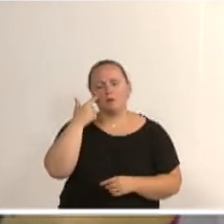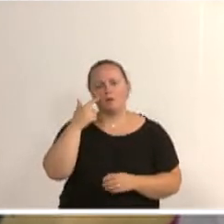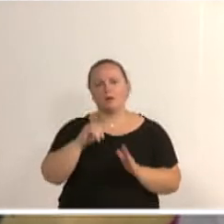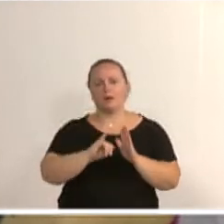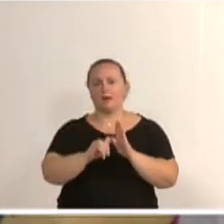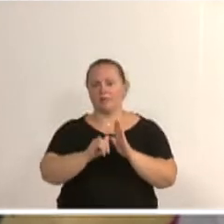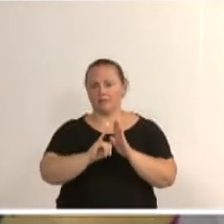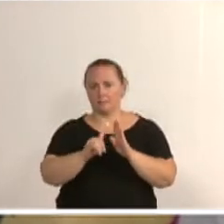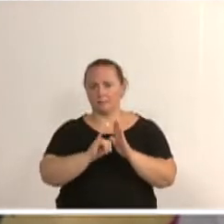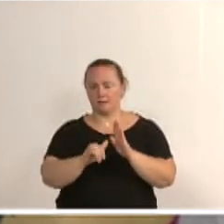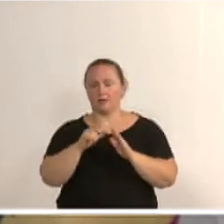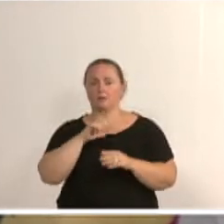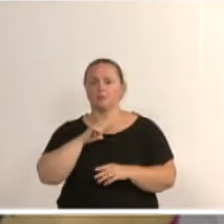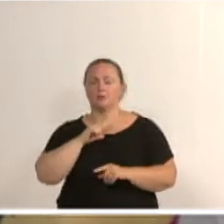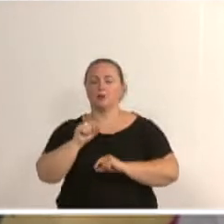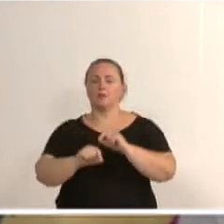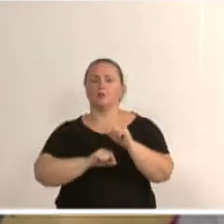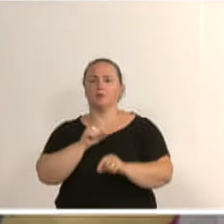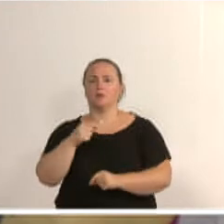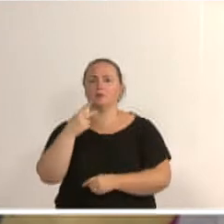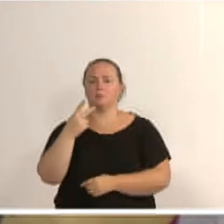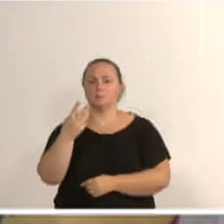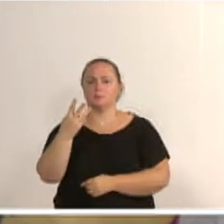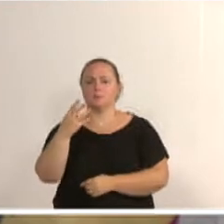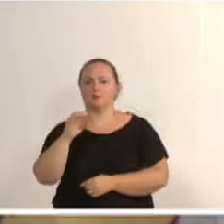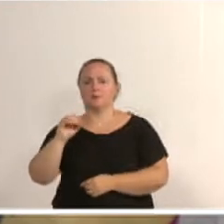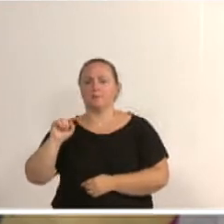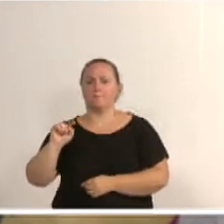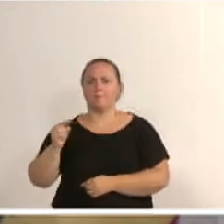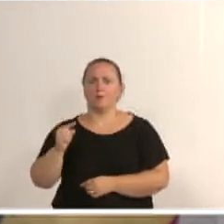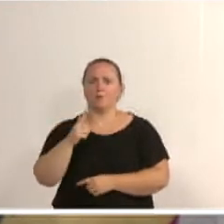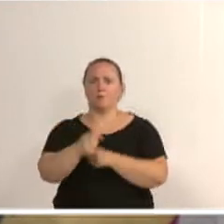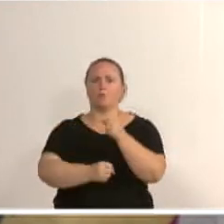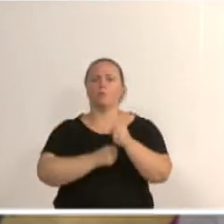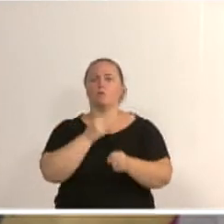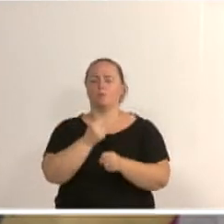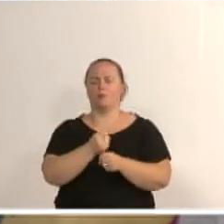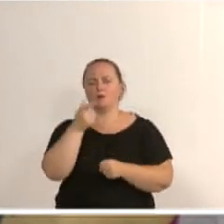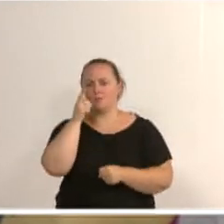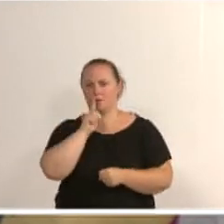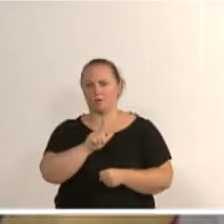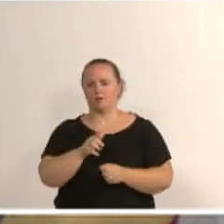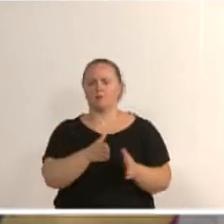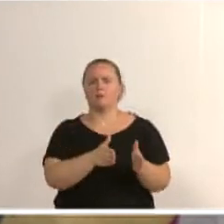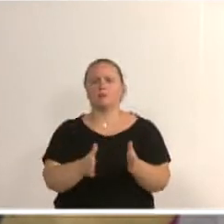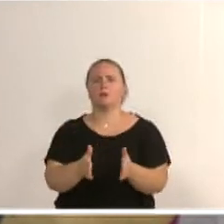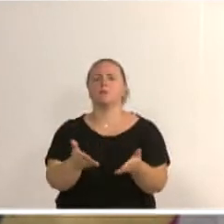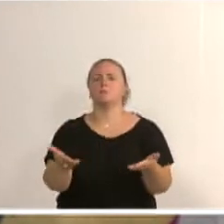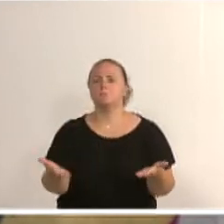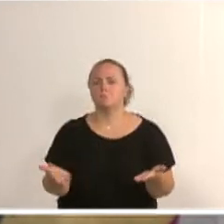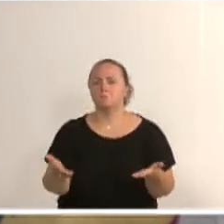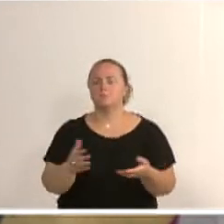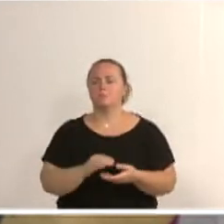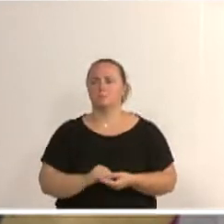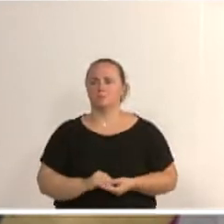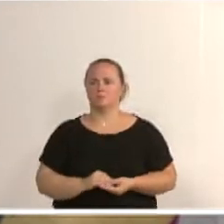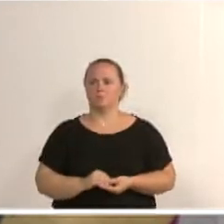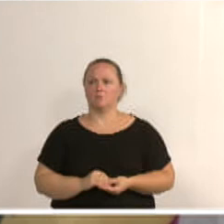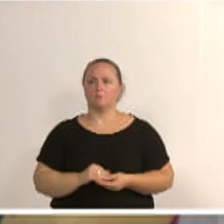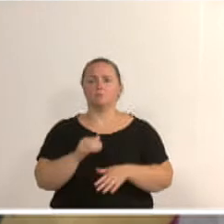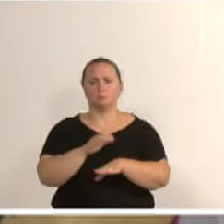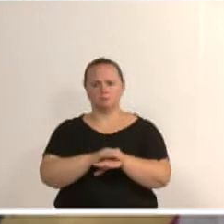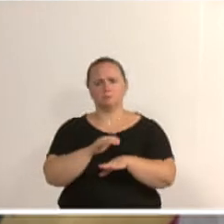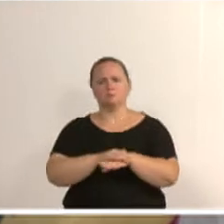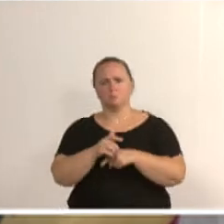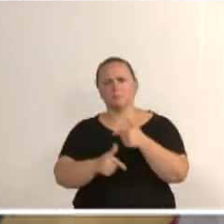mil por ano do município de Blumenau para fazer esse trabalho. Tá? Caminhamento de vocês, façam